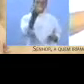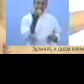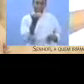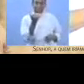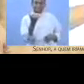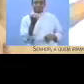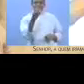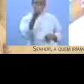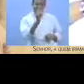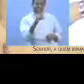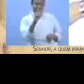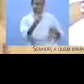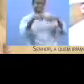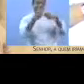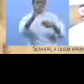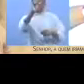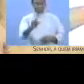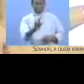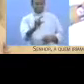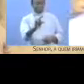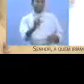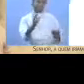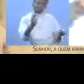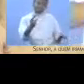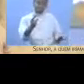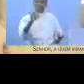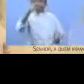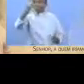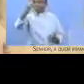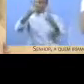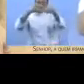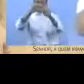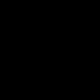O suficiente para comprar uma bacia de plástico? É isso que você vai ganhar.